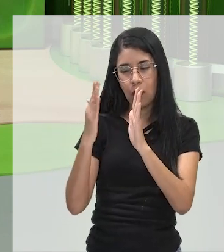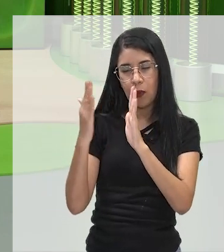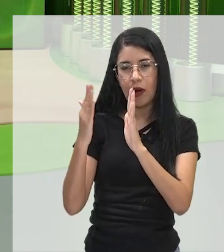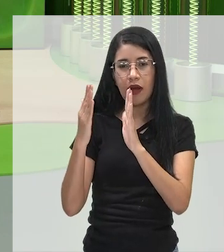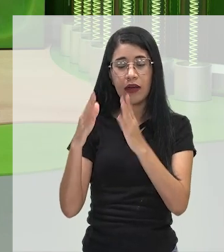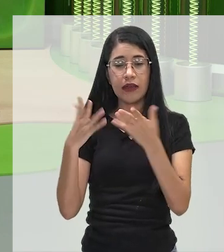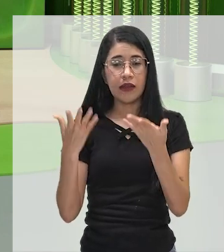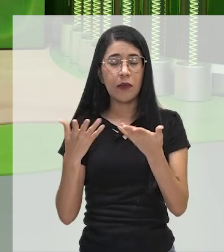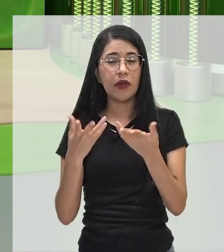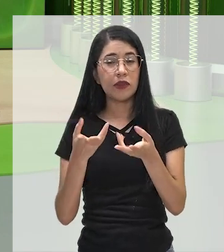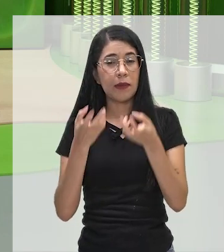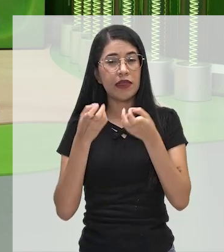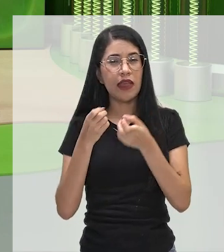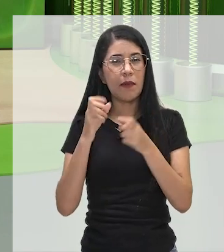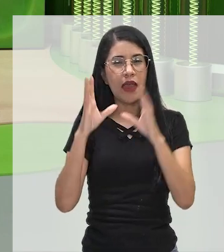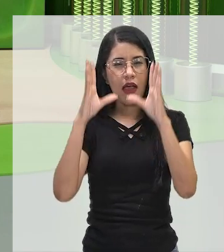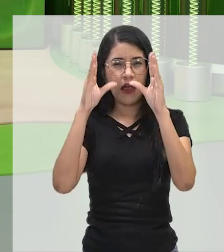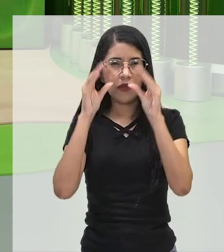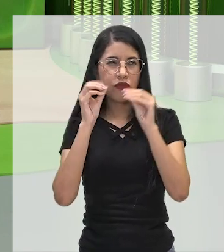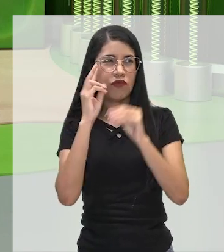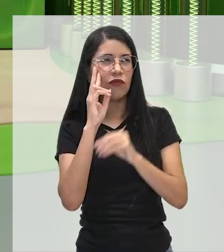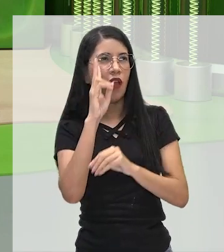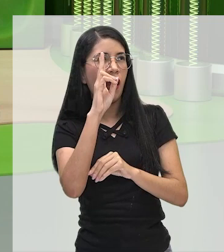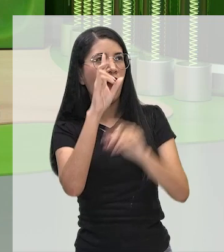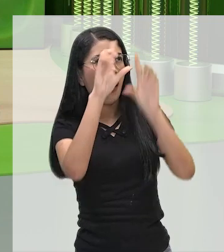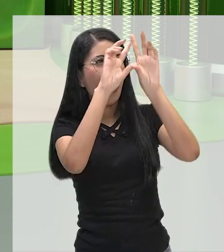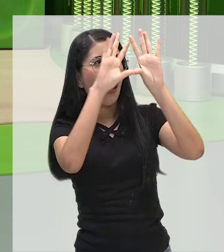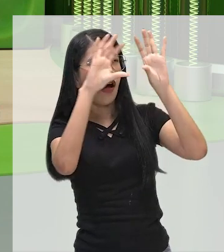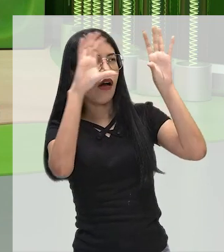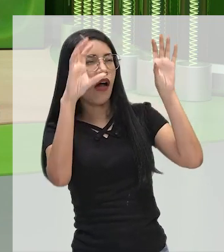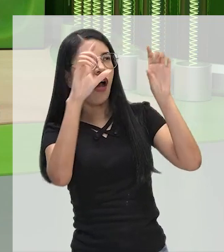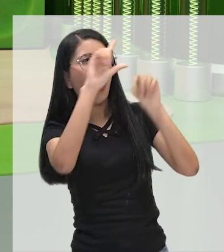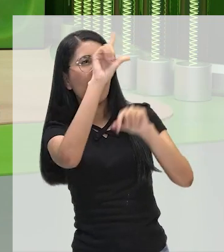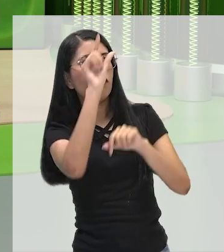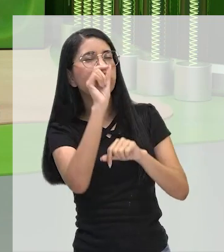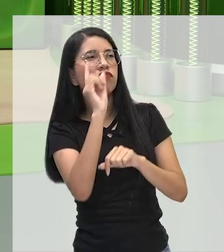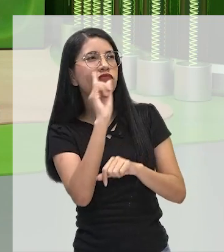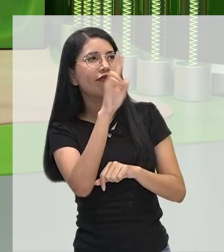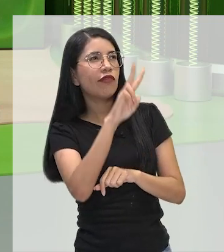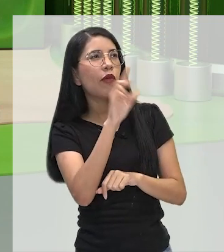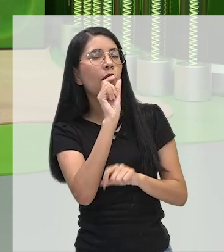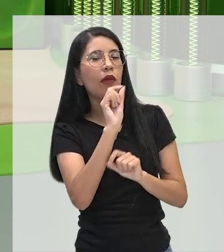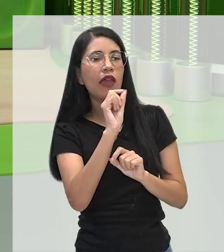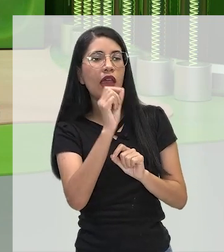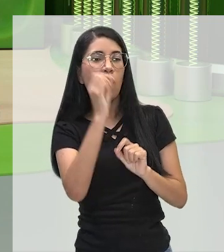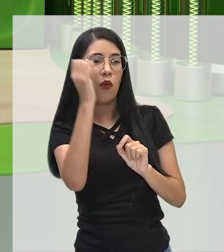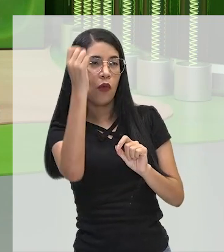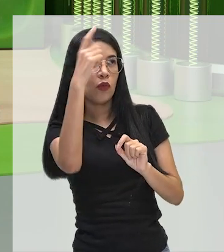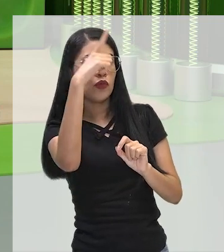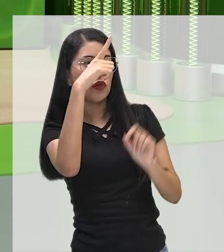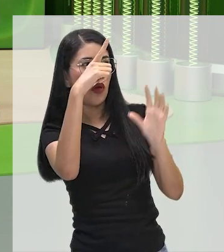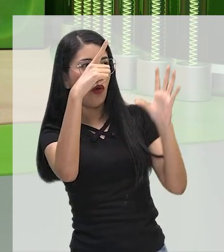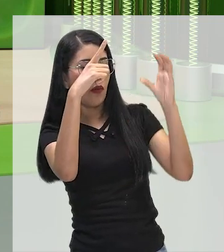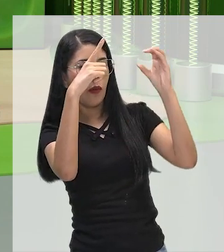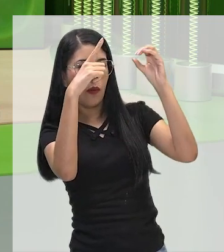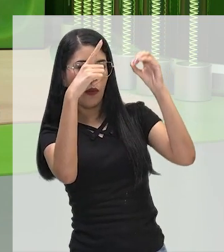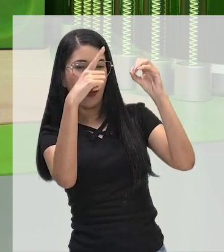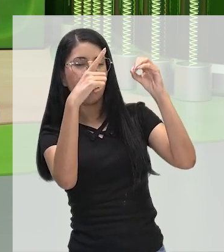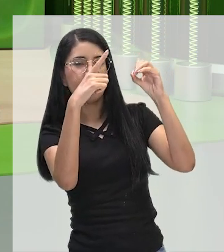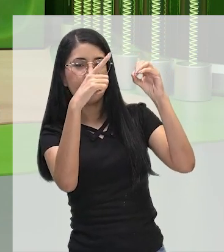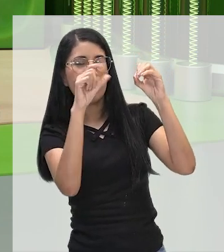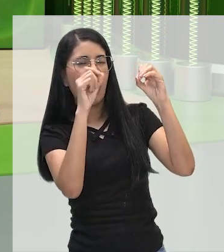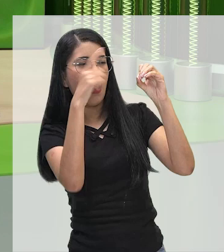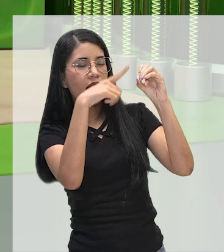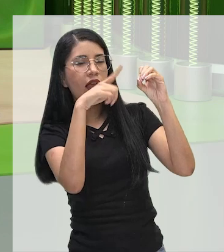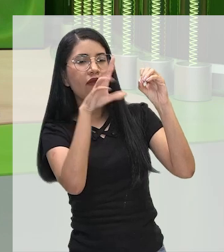Lua à noite, às vezes dessa forma lá no céu, justamente por causa dos raios solares que ela está refletindo. Então, ela recebe uma quantidade de luz do